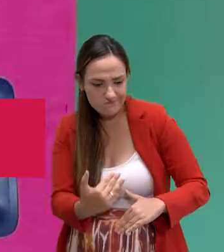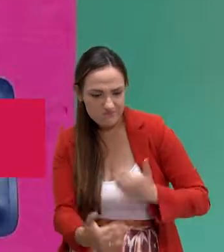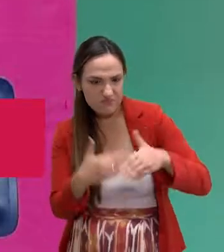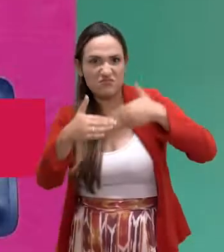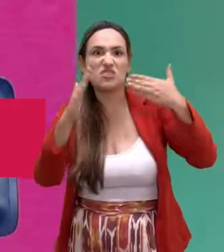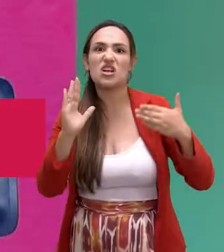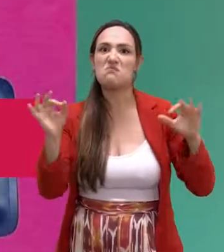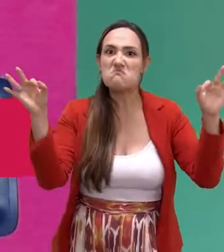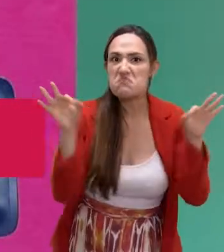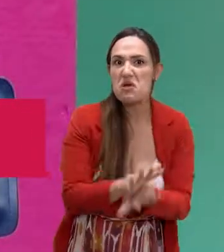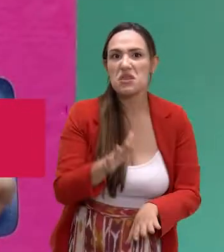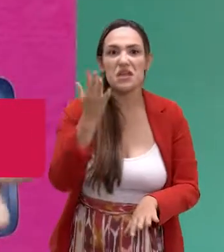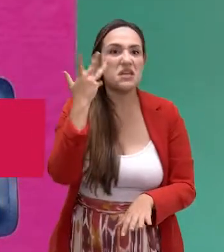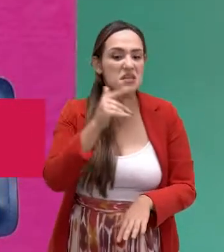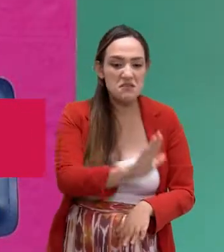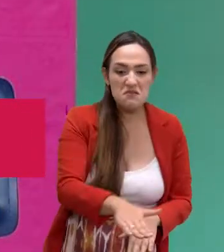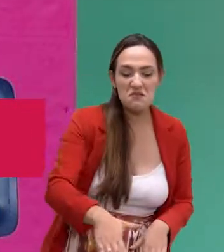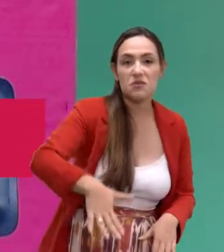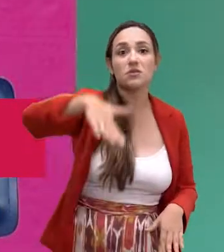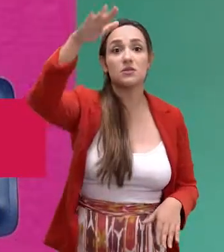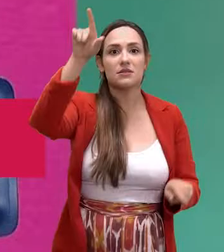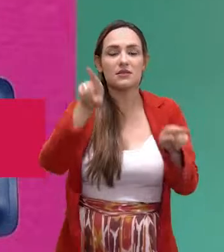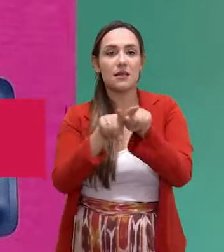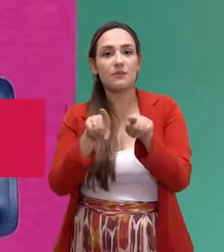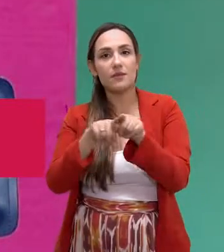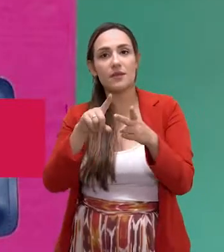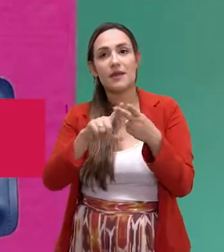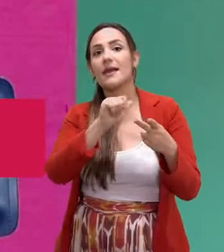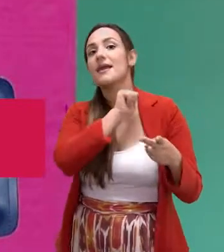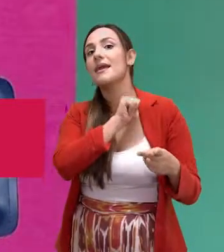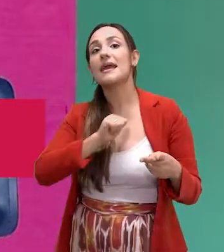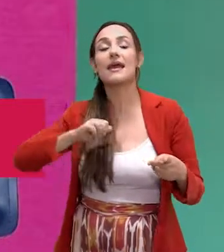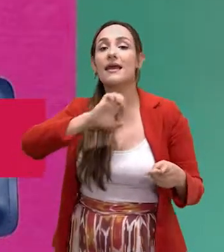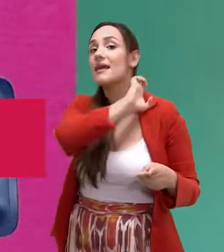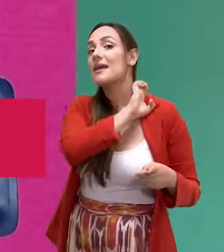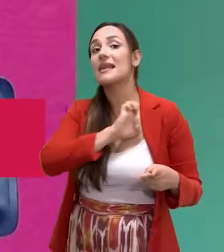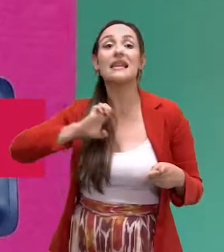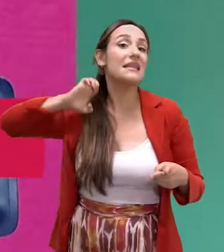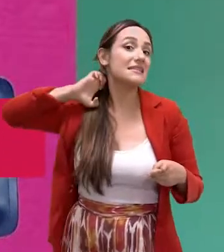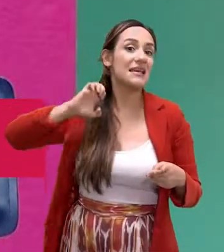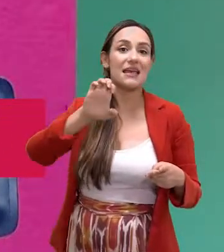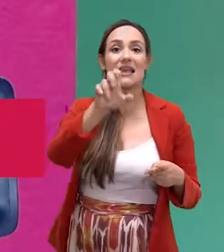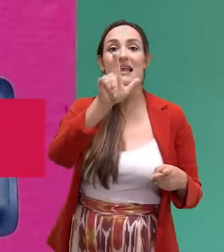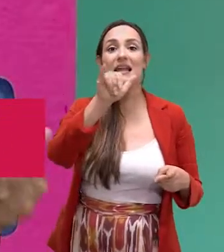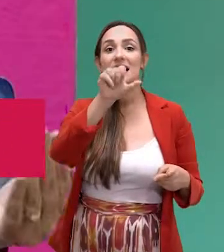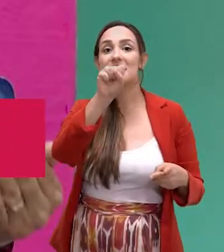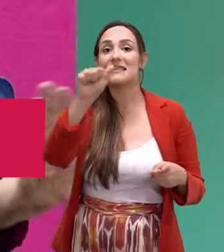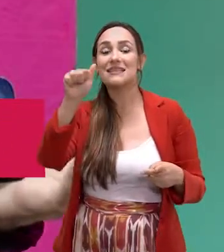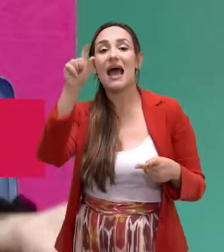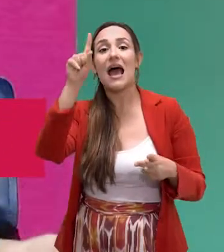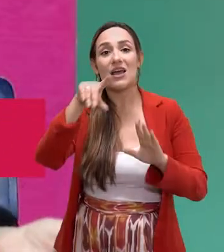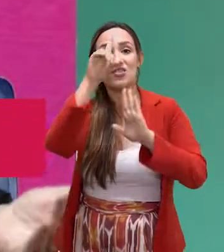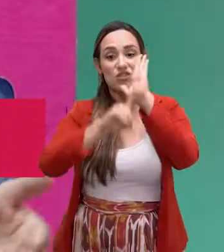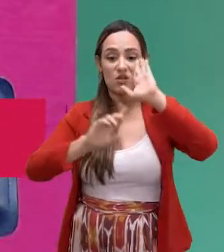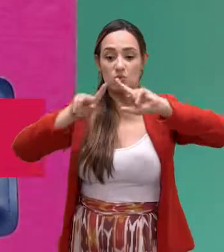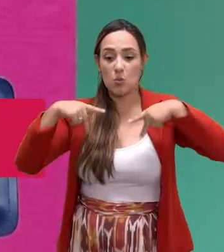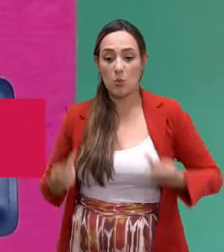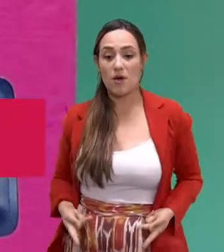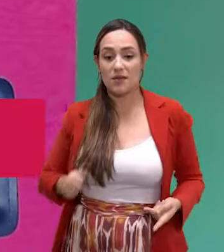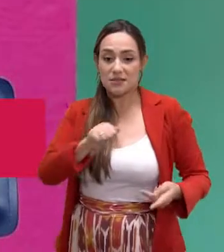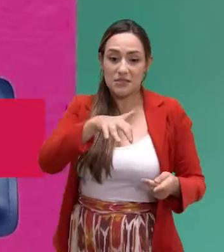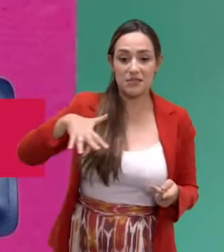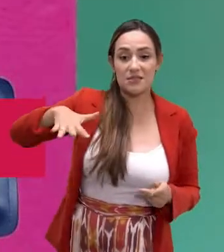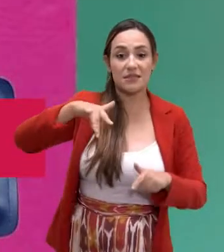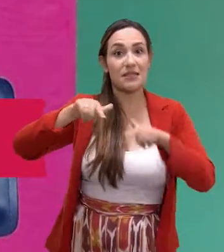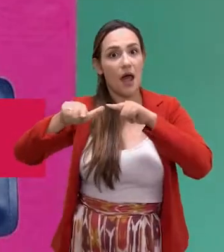Então, nós temos a nossa secretária Elisa Cleia, também à frente da Secretaria de Direitos Humanos, Assistência Social e Trabalho, que faz